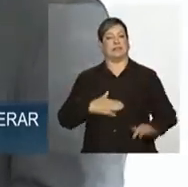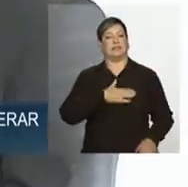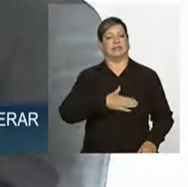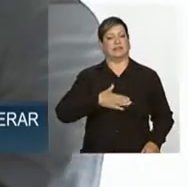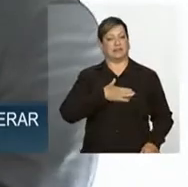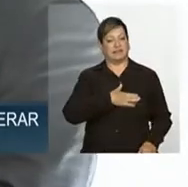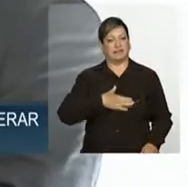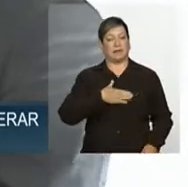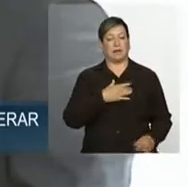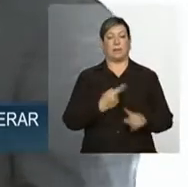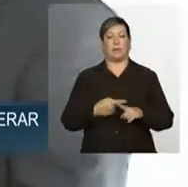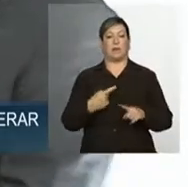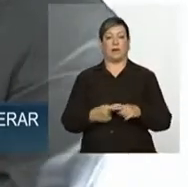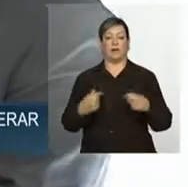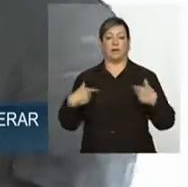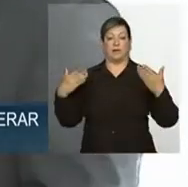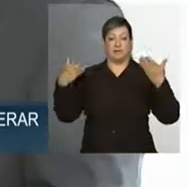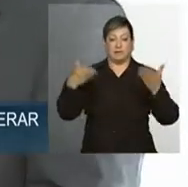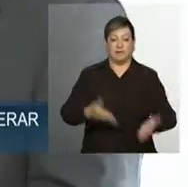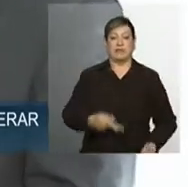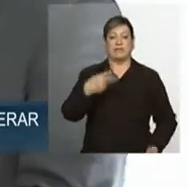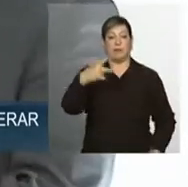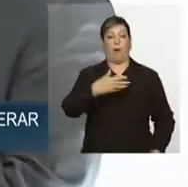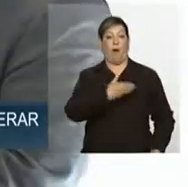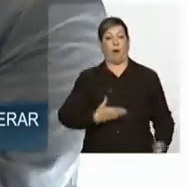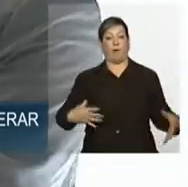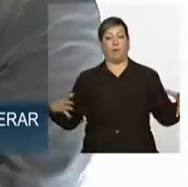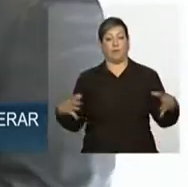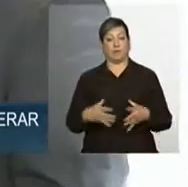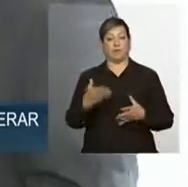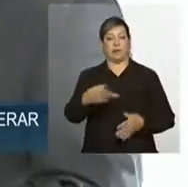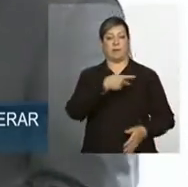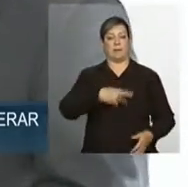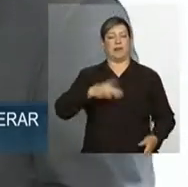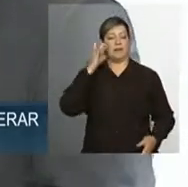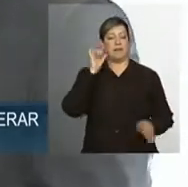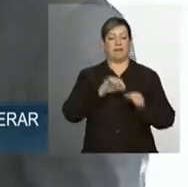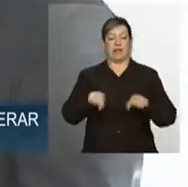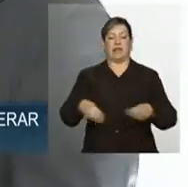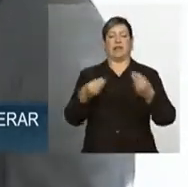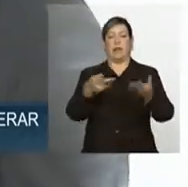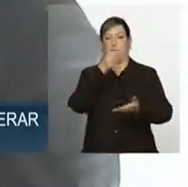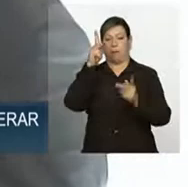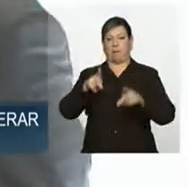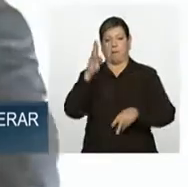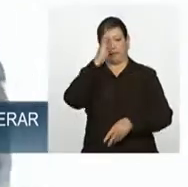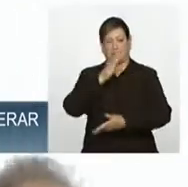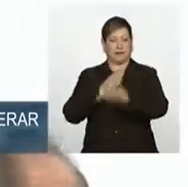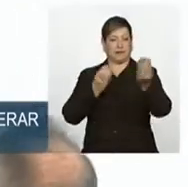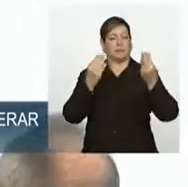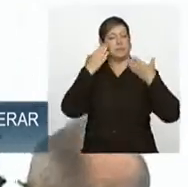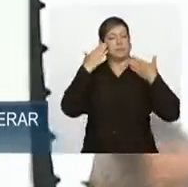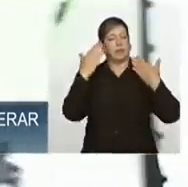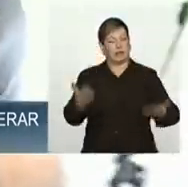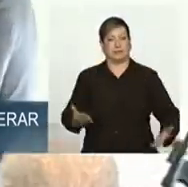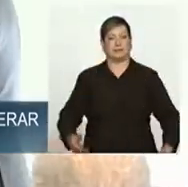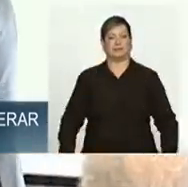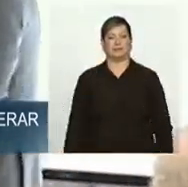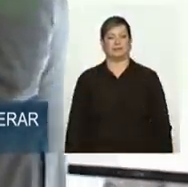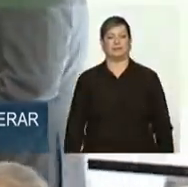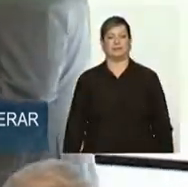honrado de poder participar do seu governo fazendo essa entrega ao povo brasileiro. Muito obrigado.